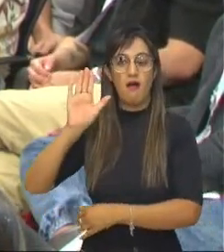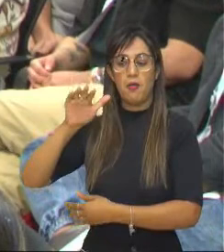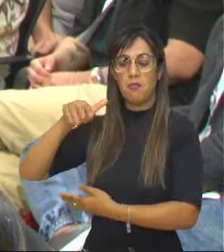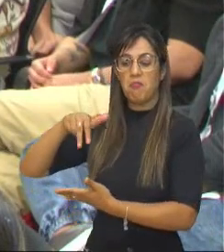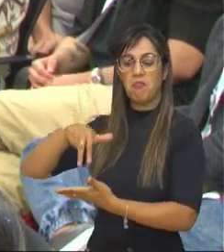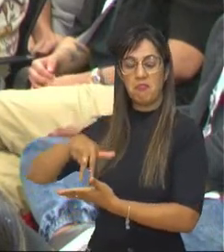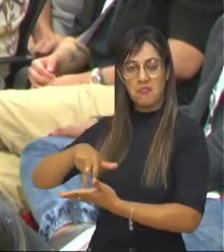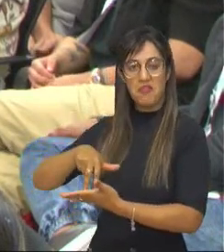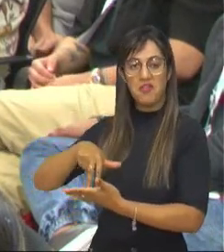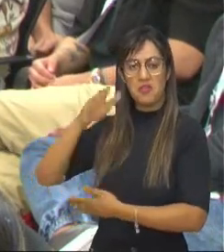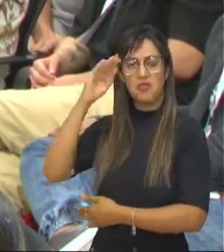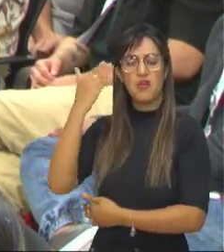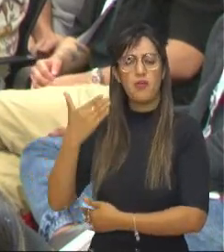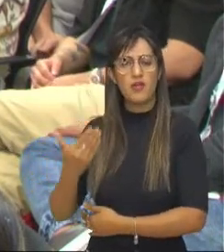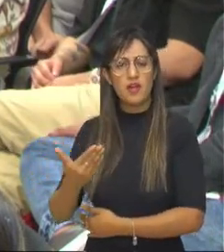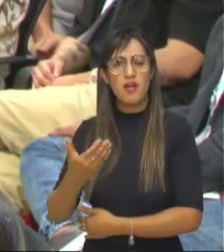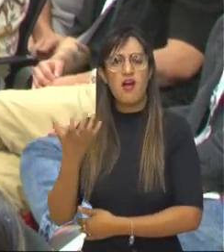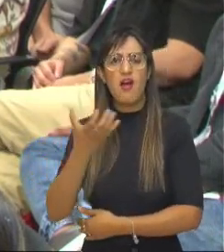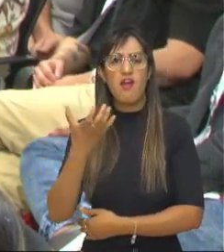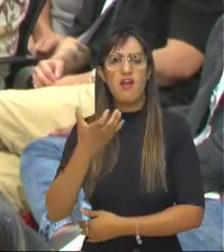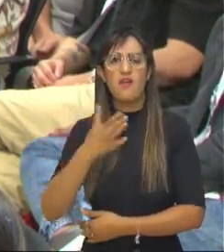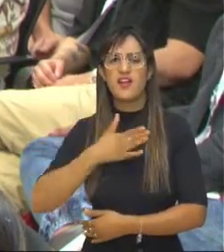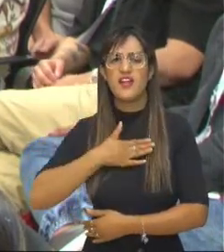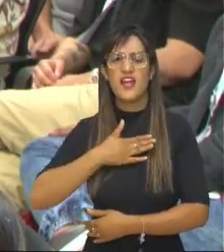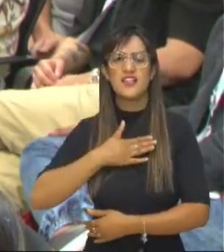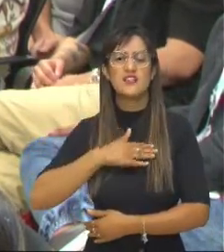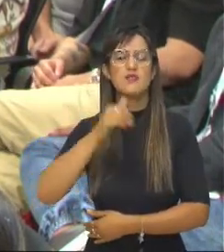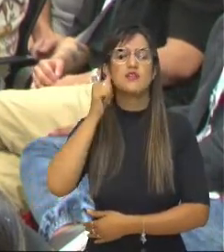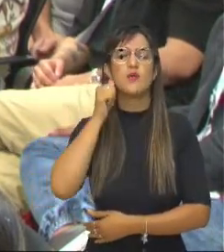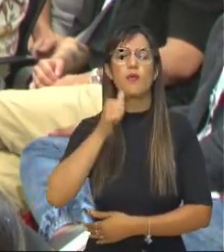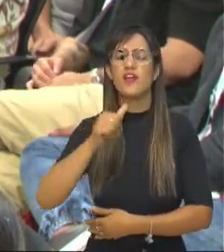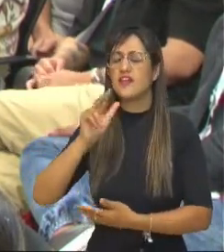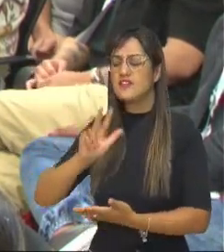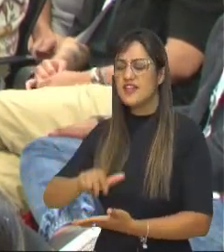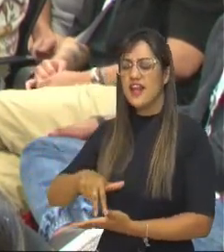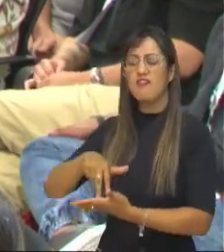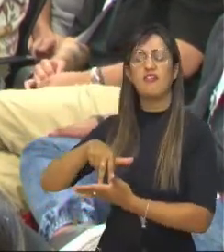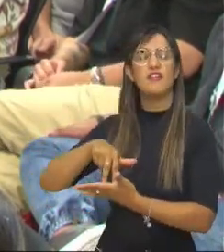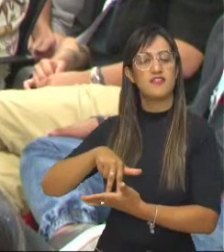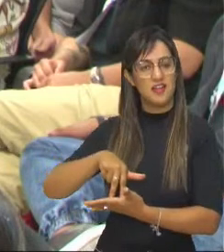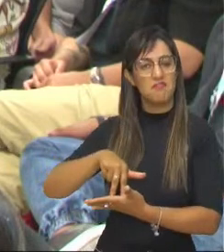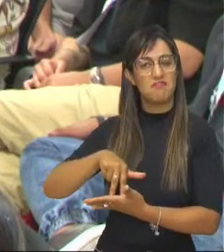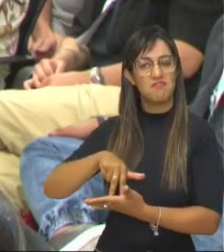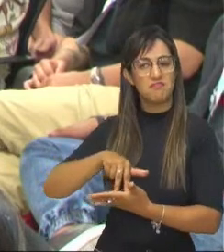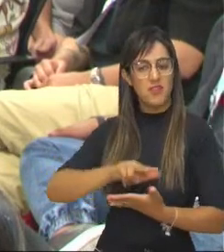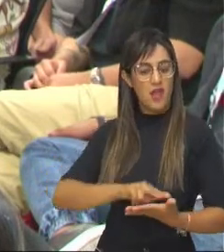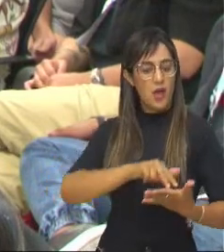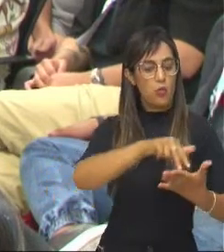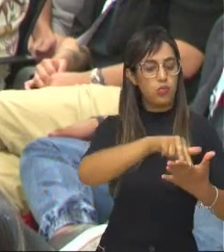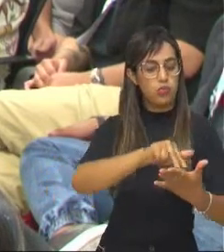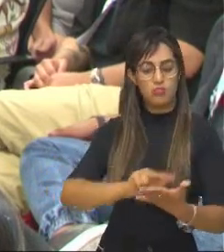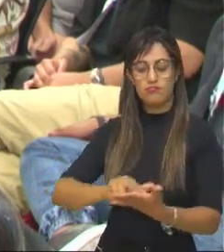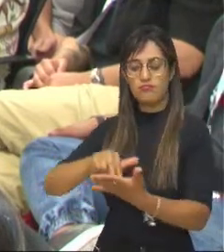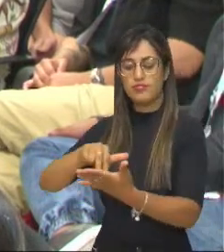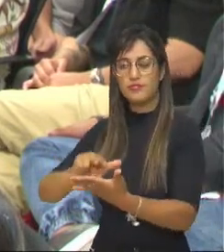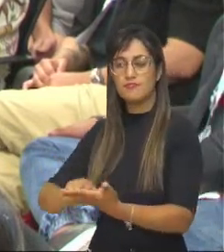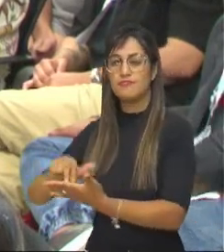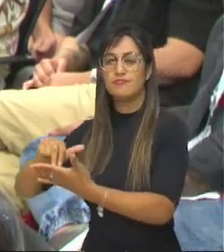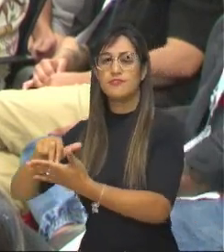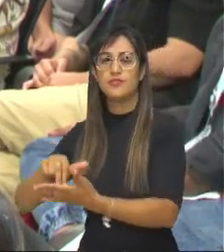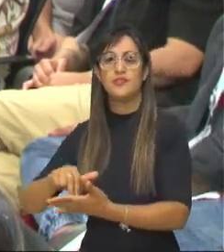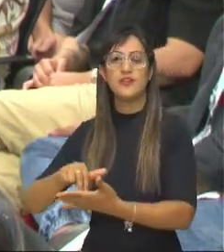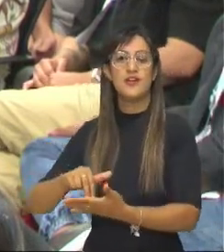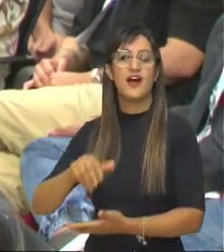da homenagem e falou: eu quero que as minhas companheiras se levantem aqui. E aí levantaram três mulheres indígenas,